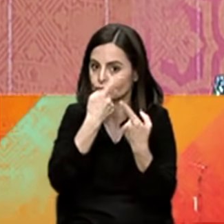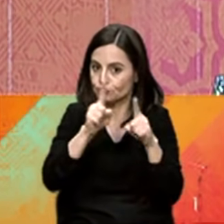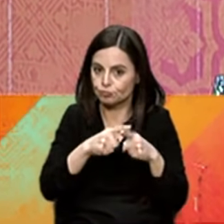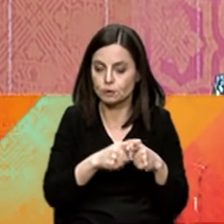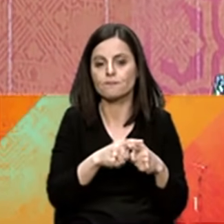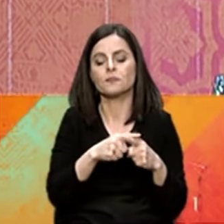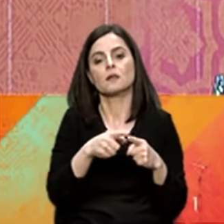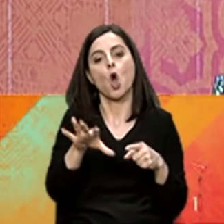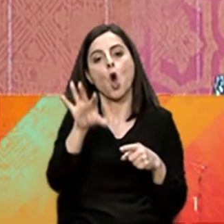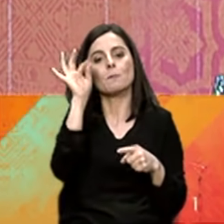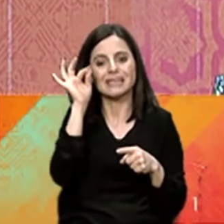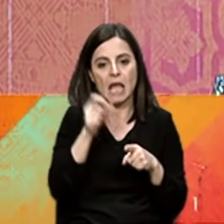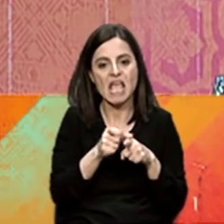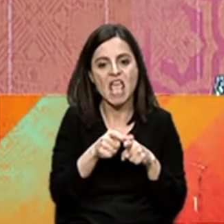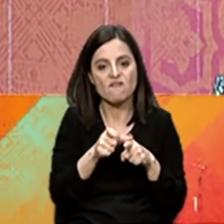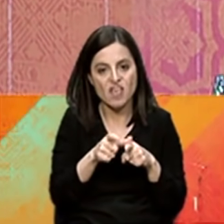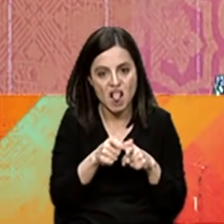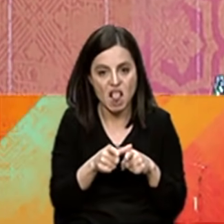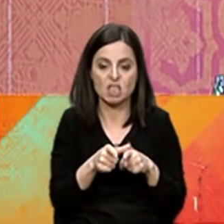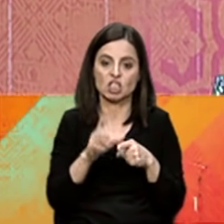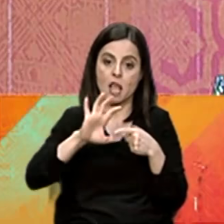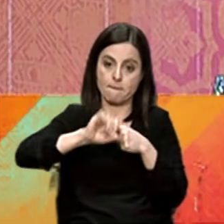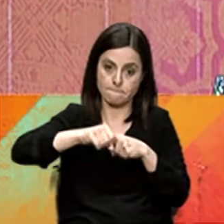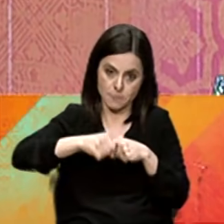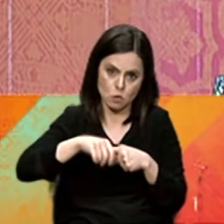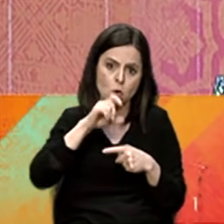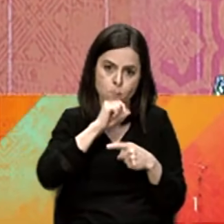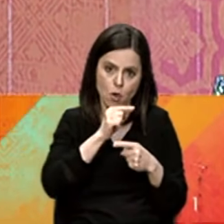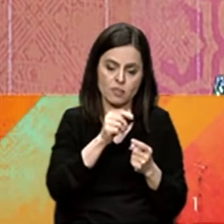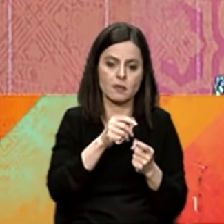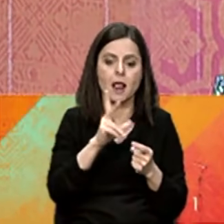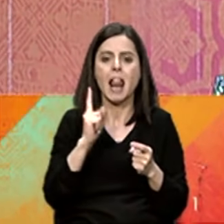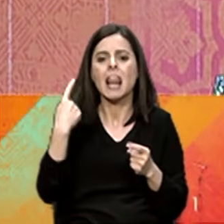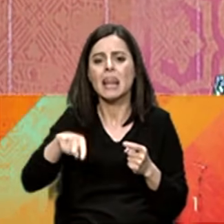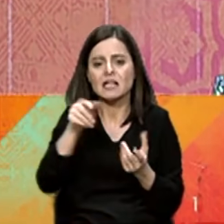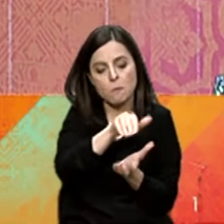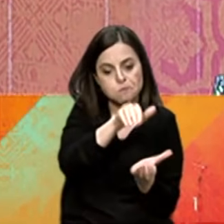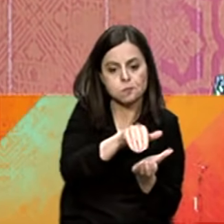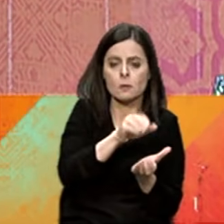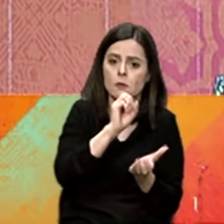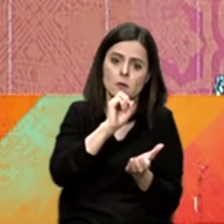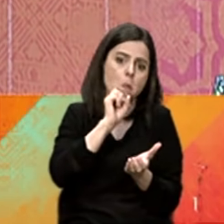milho, que podem usar de conserva ou podem ter congelado, por exemplo, tanto um como o outro.